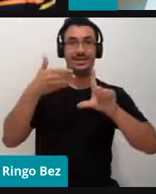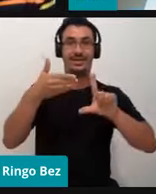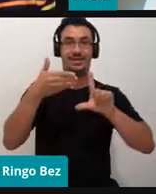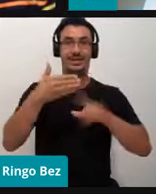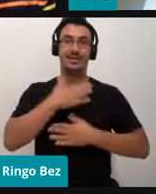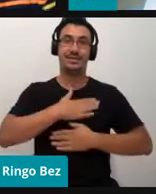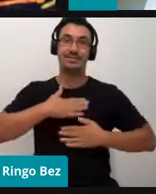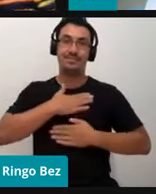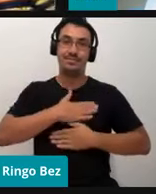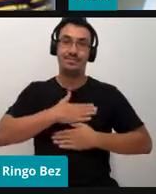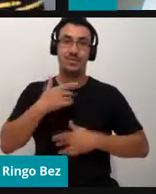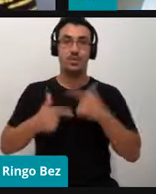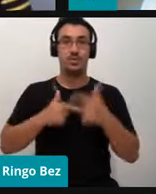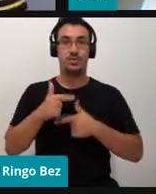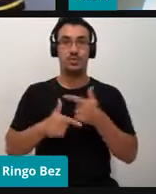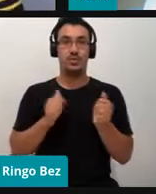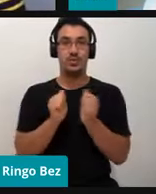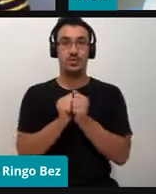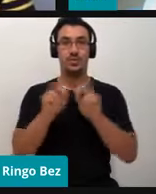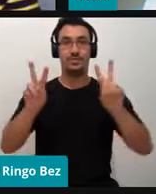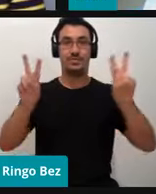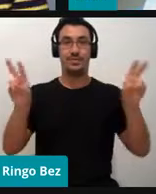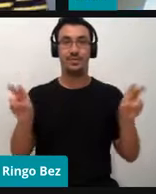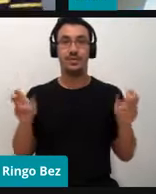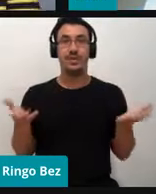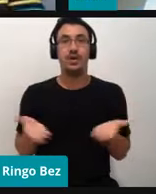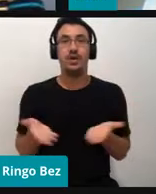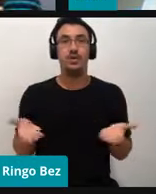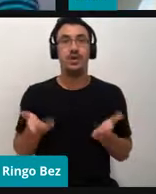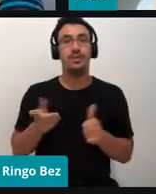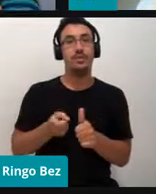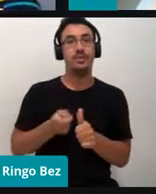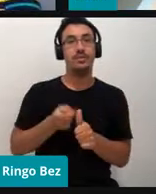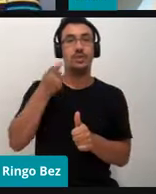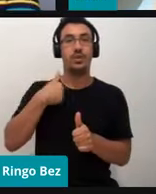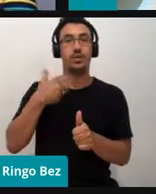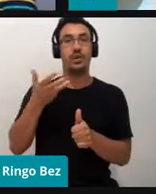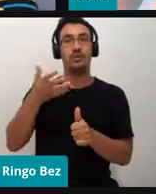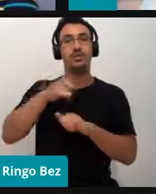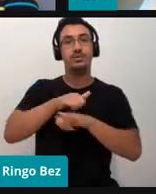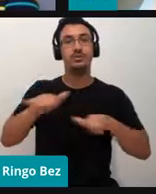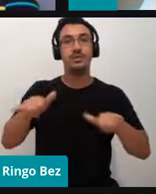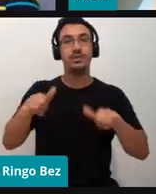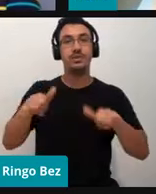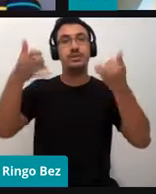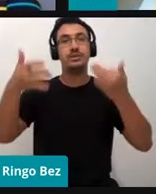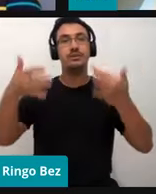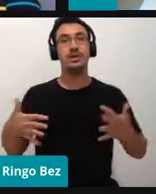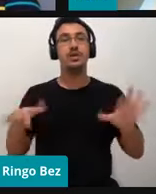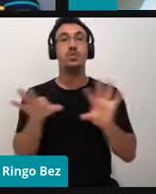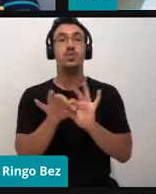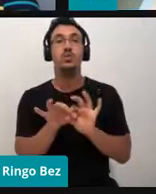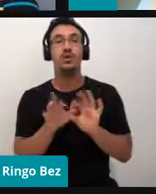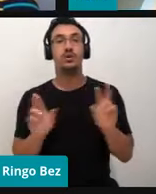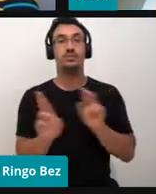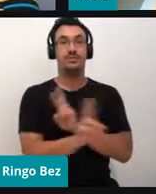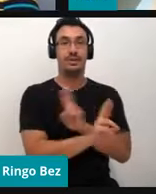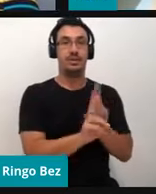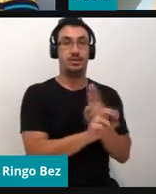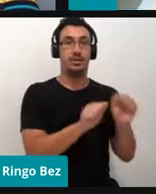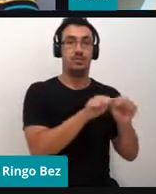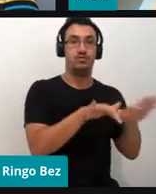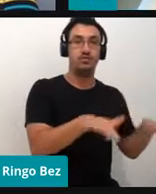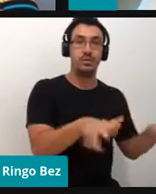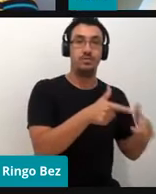estar trabalhando com esse tema. Bom, em primeiro lugar, eu queria dizer assim, nós vamos tentar fazer essa relação entre duas crises que estão assolando e